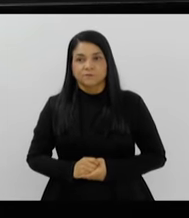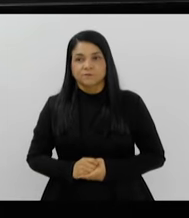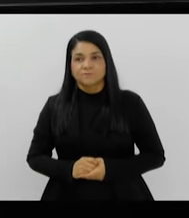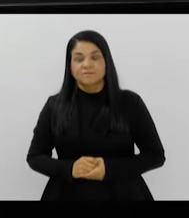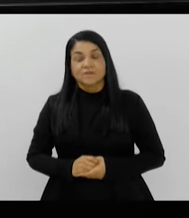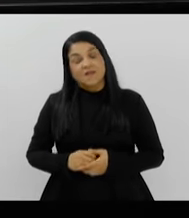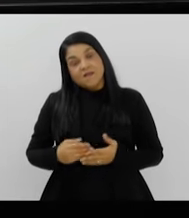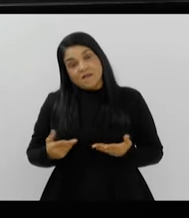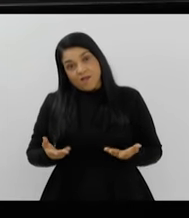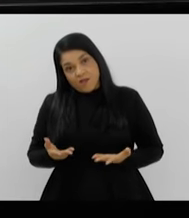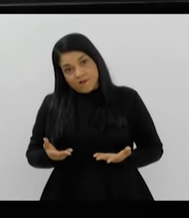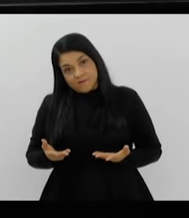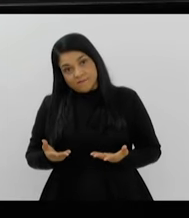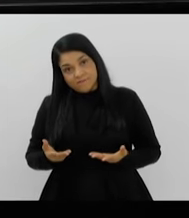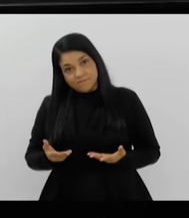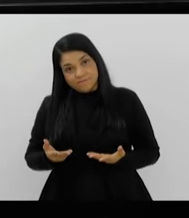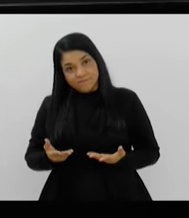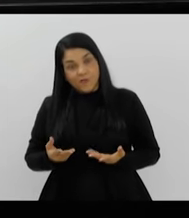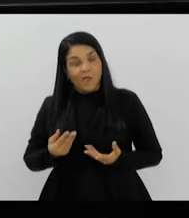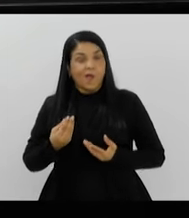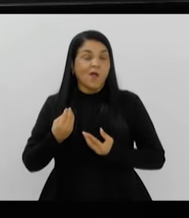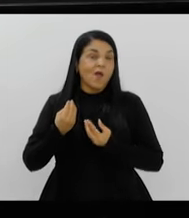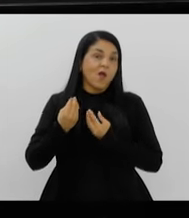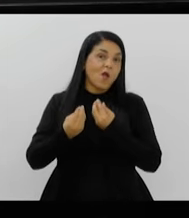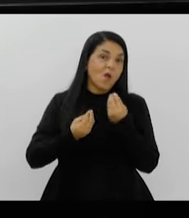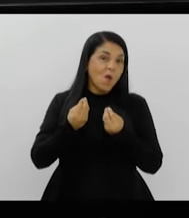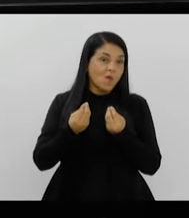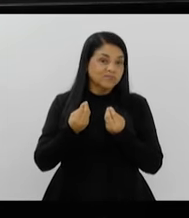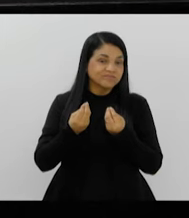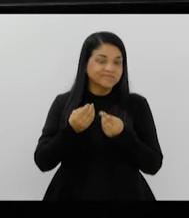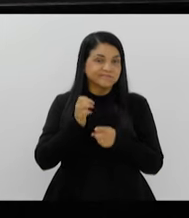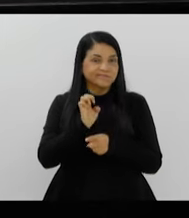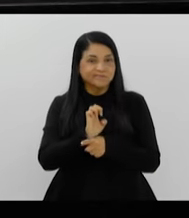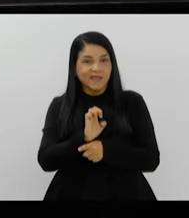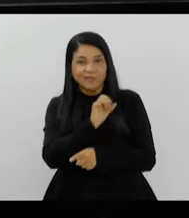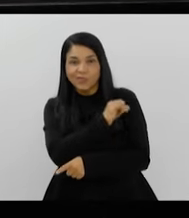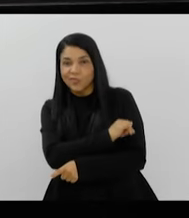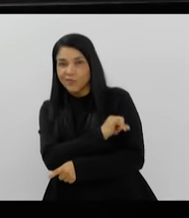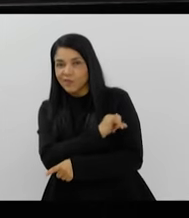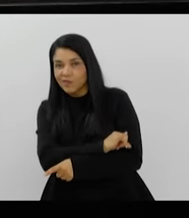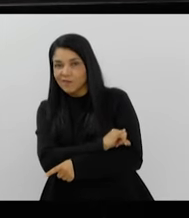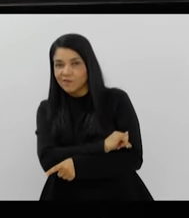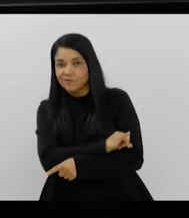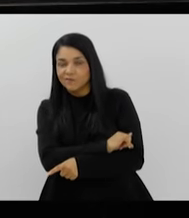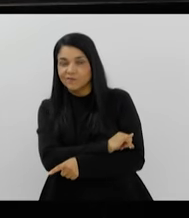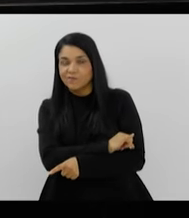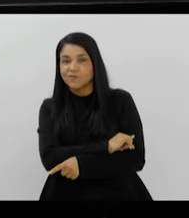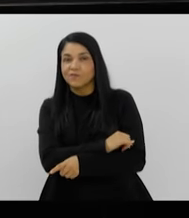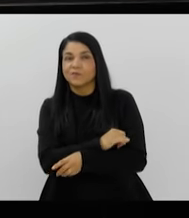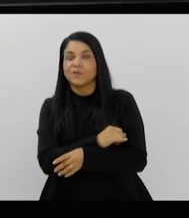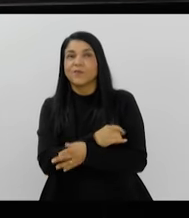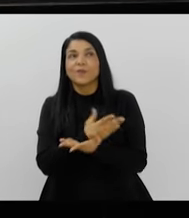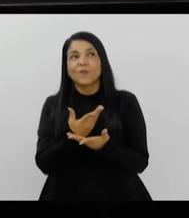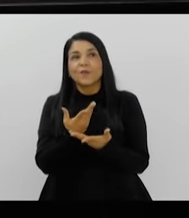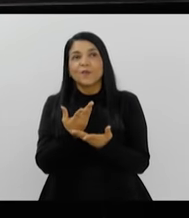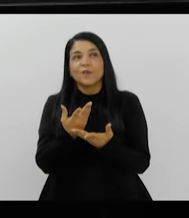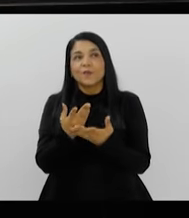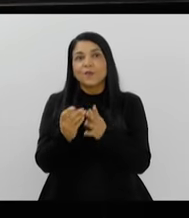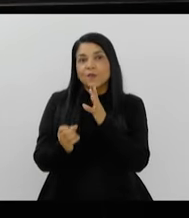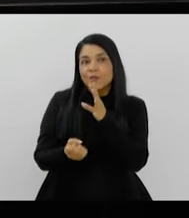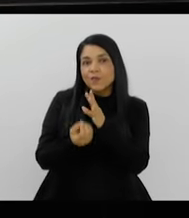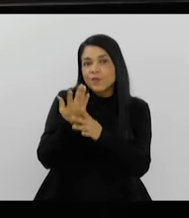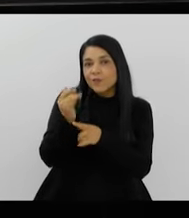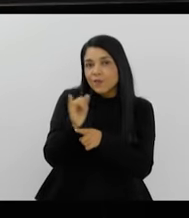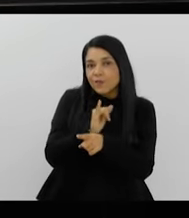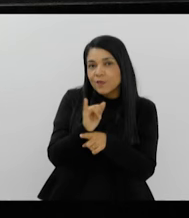Agora, como o nosso Estado será inovador, como o nosso Estado